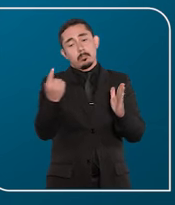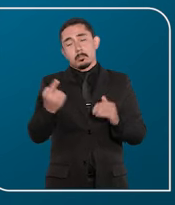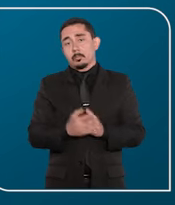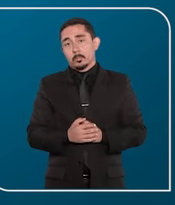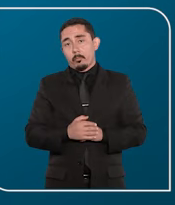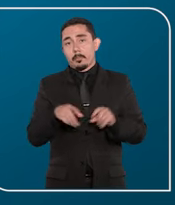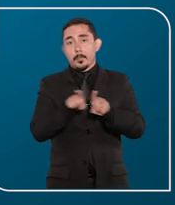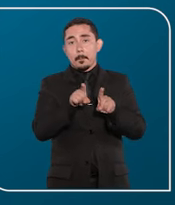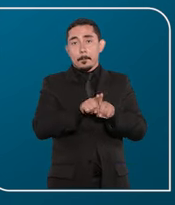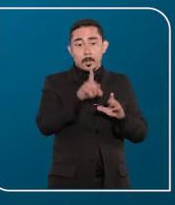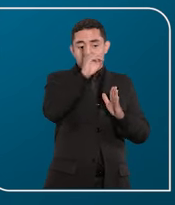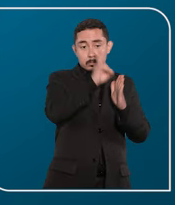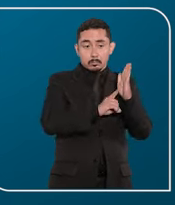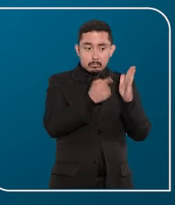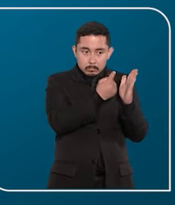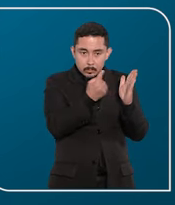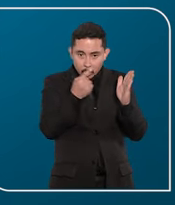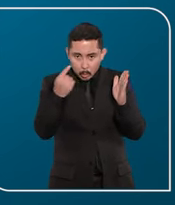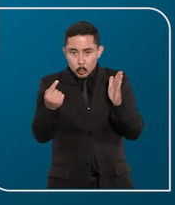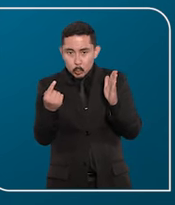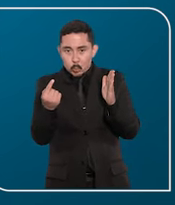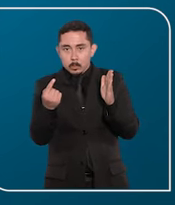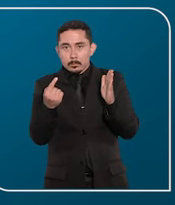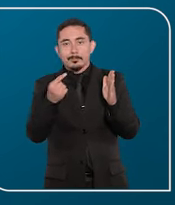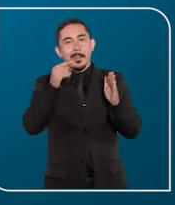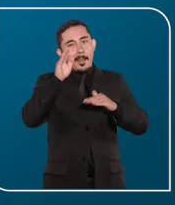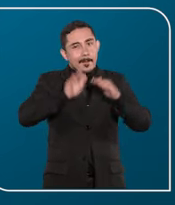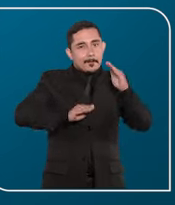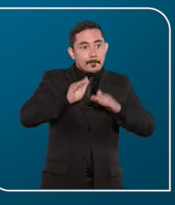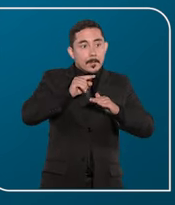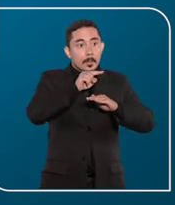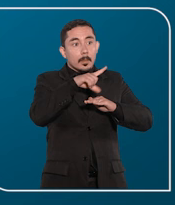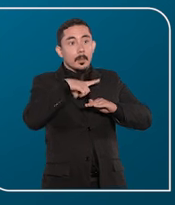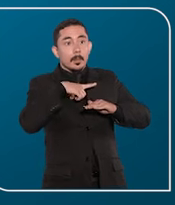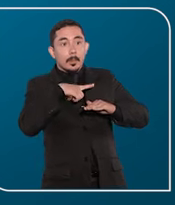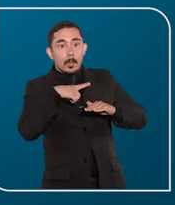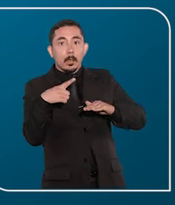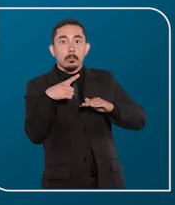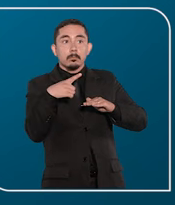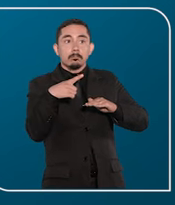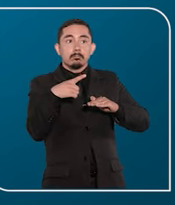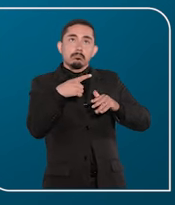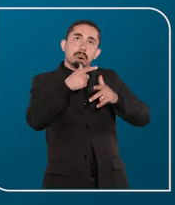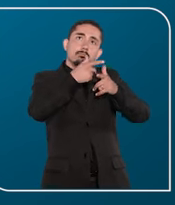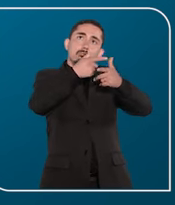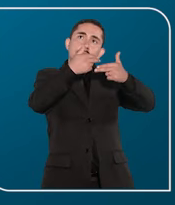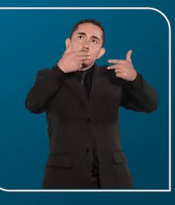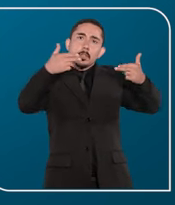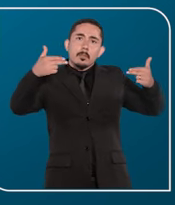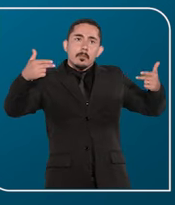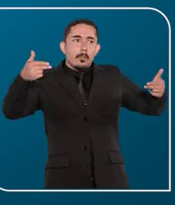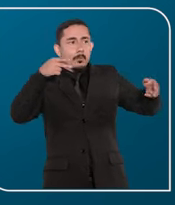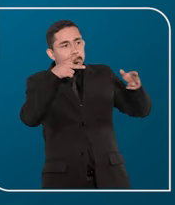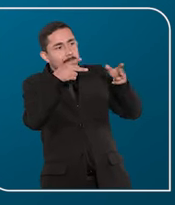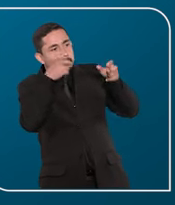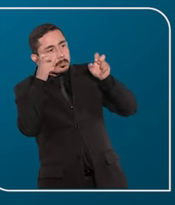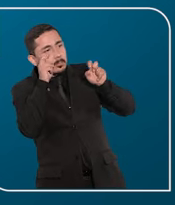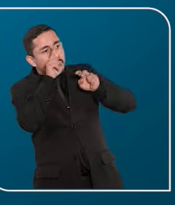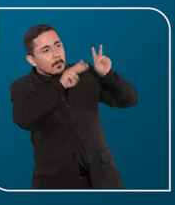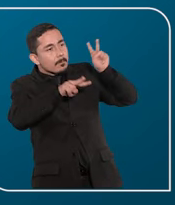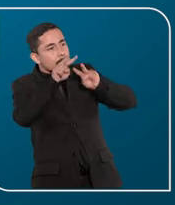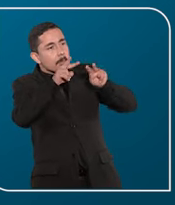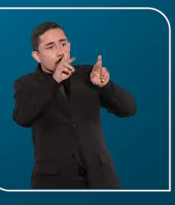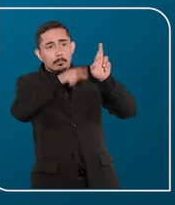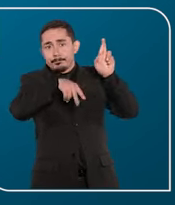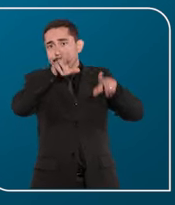de cada um, por vezes, ele tem diferentes formas de ser enxergado, de ser visualizado. Eu sempre